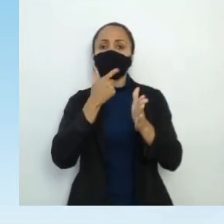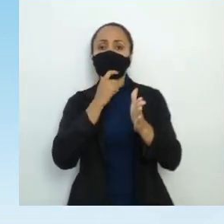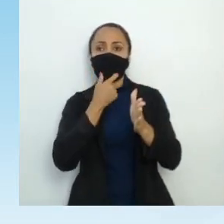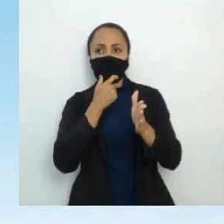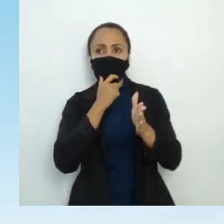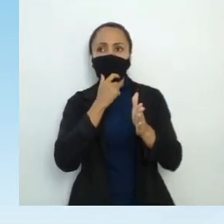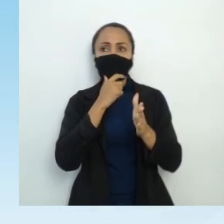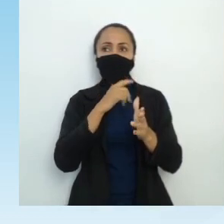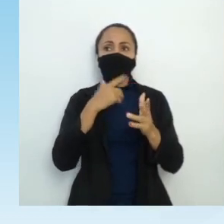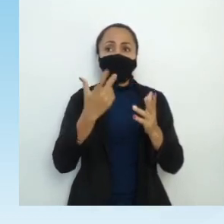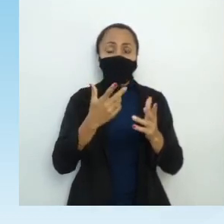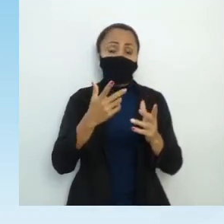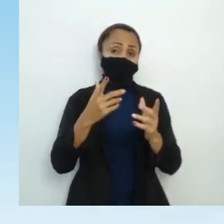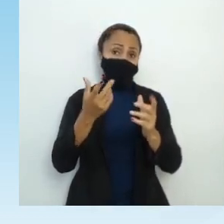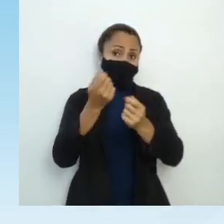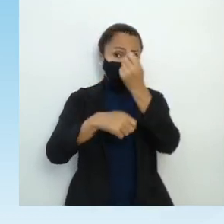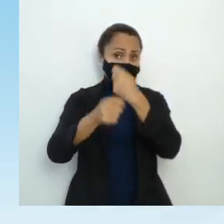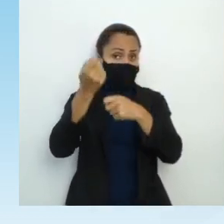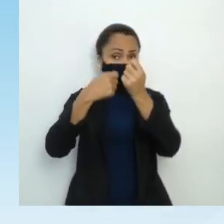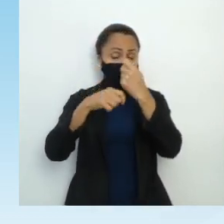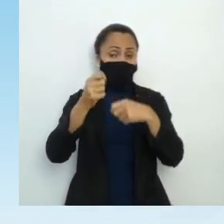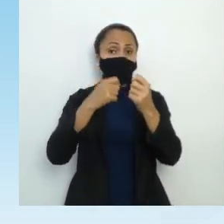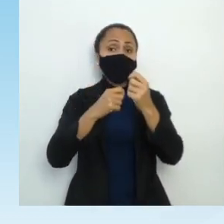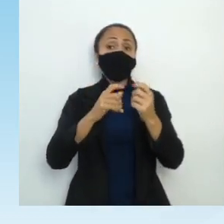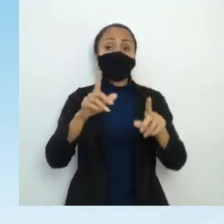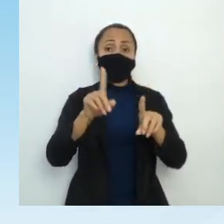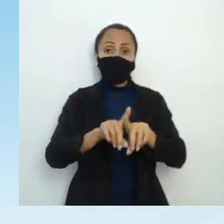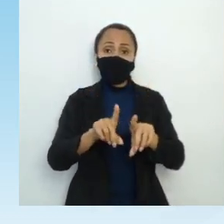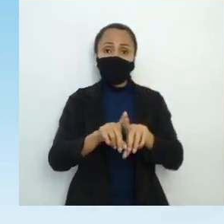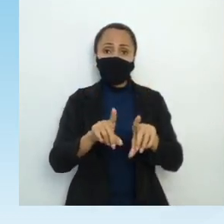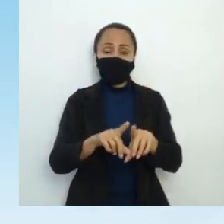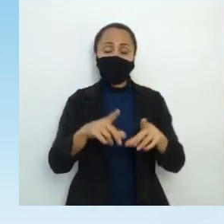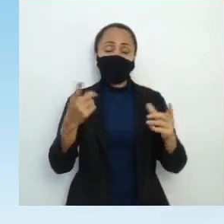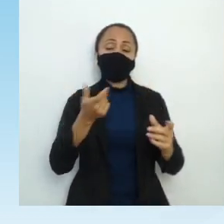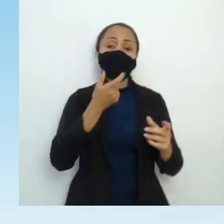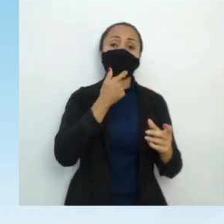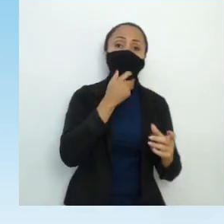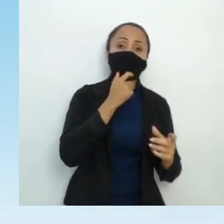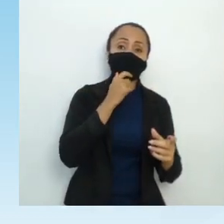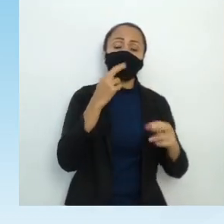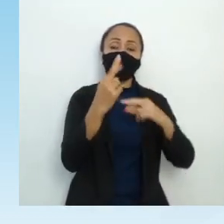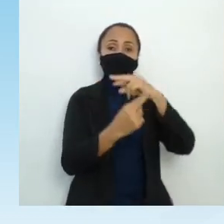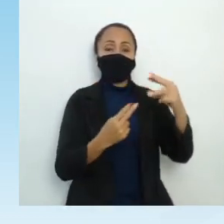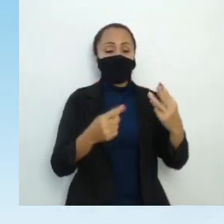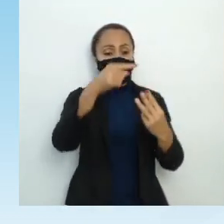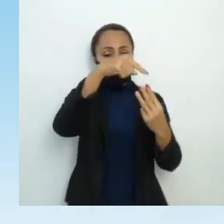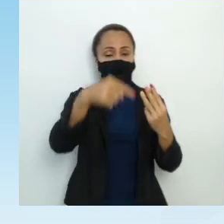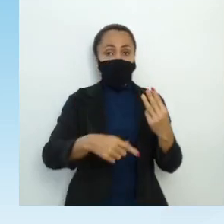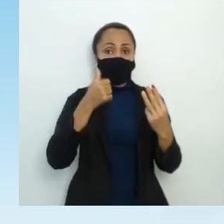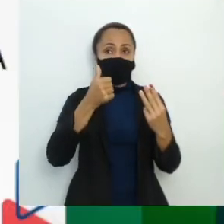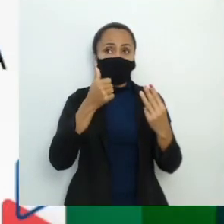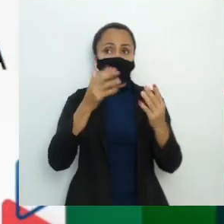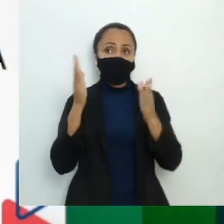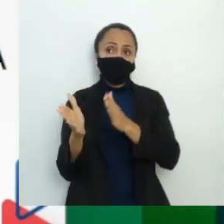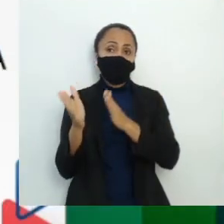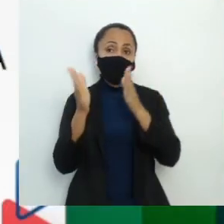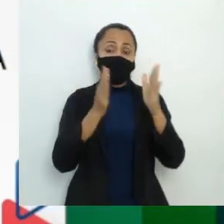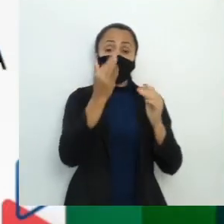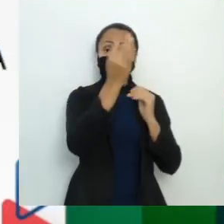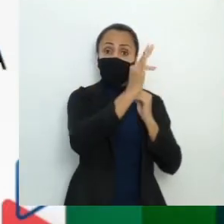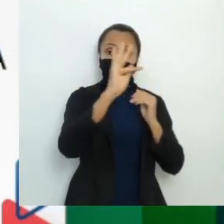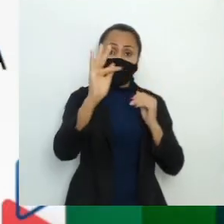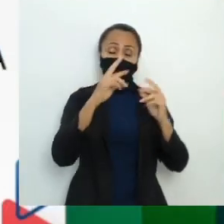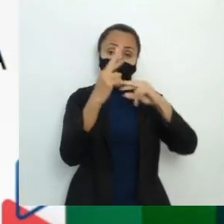Puritana, Gloriosa Industrial, que serão chamadas de revoluções inglesas, a soma das três, beleza? Do outro você vai ter a França com a